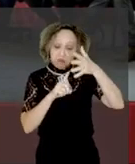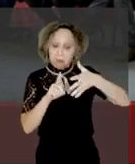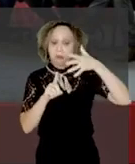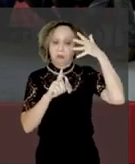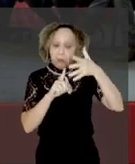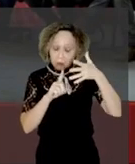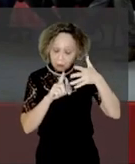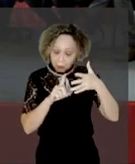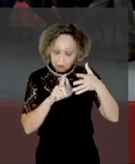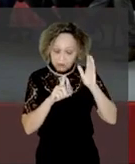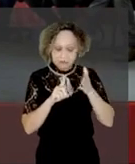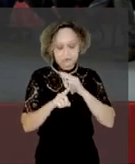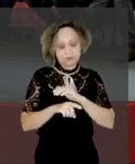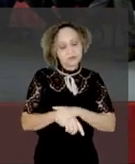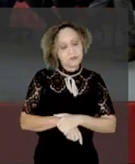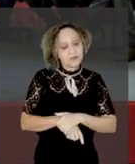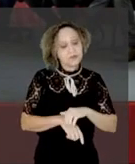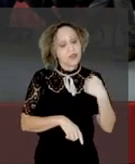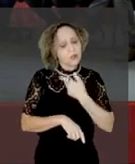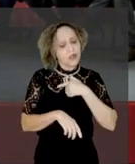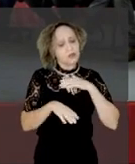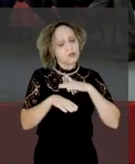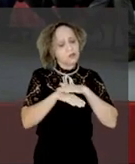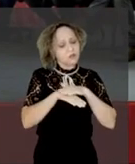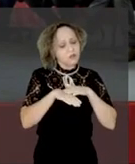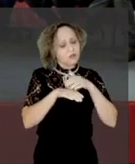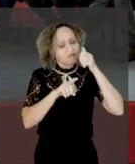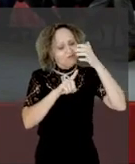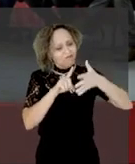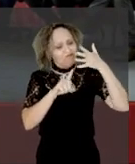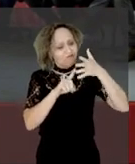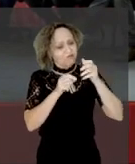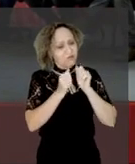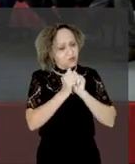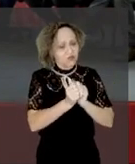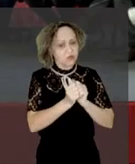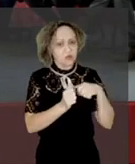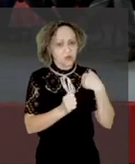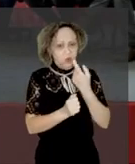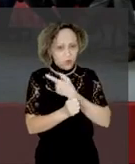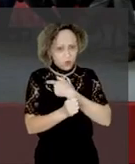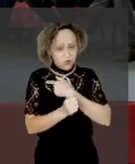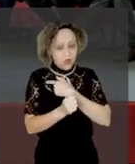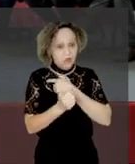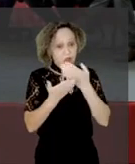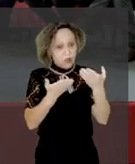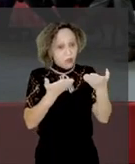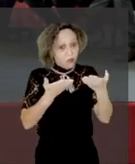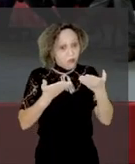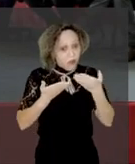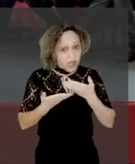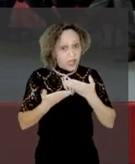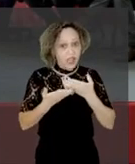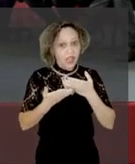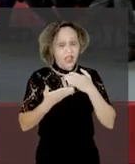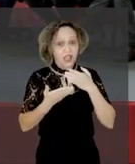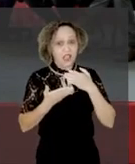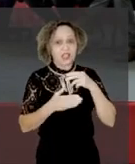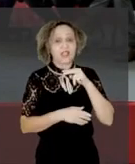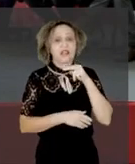essa terreira de luta, de esperança, resistência e coragem.